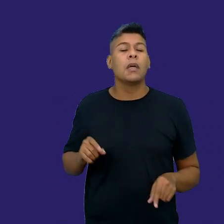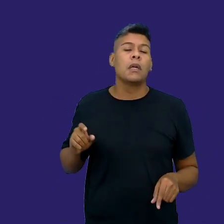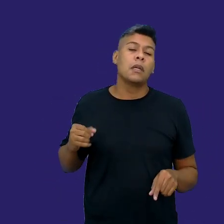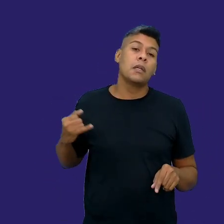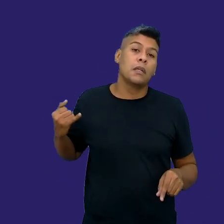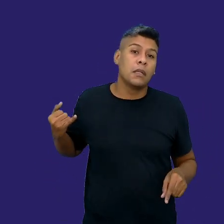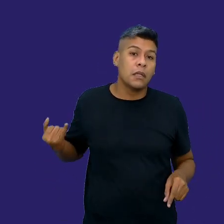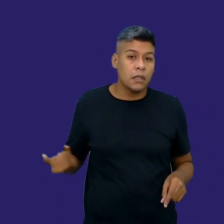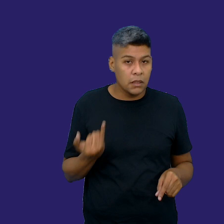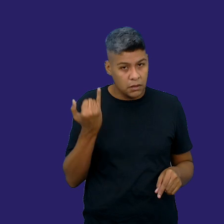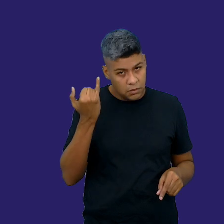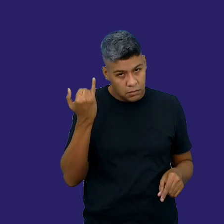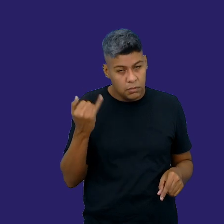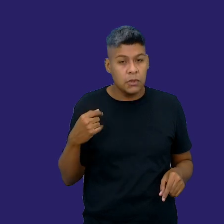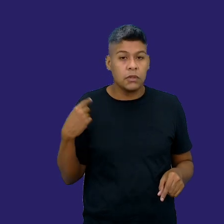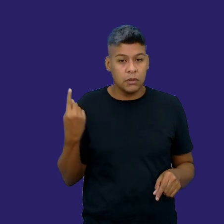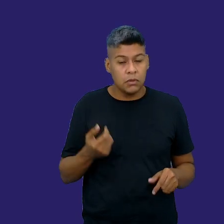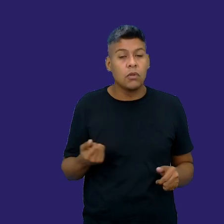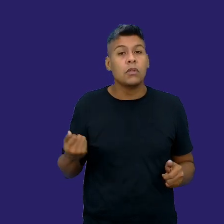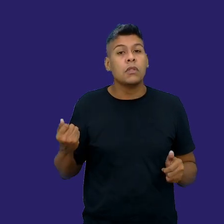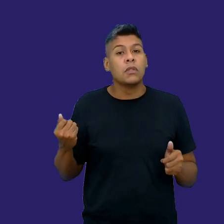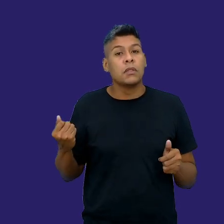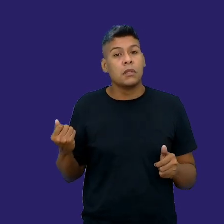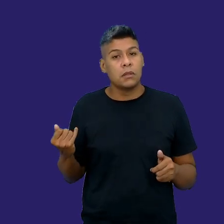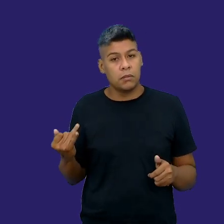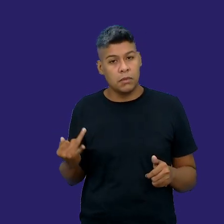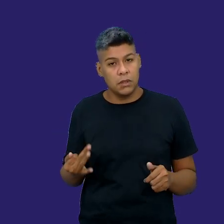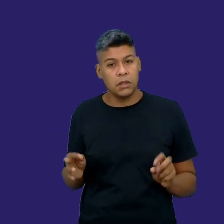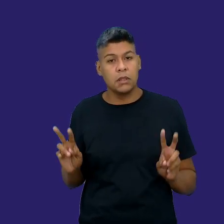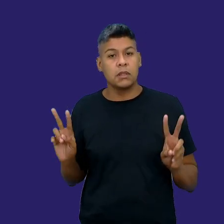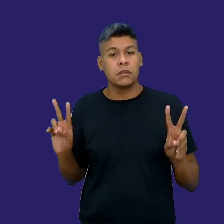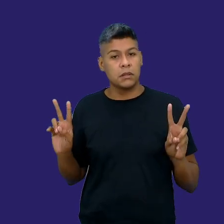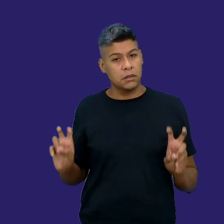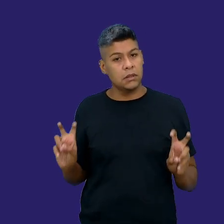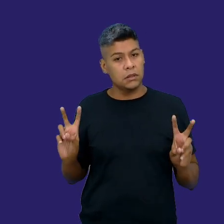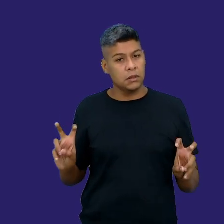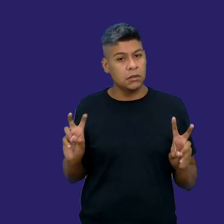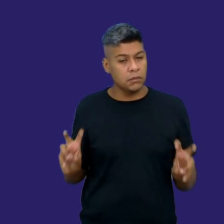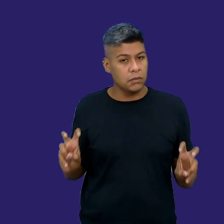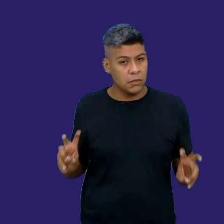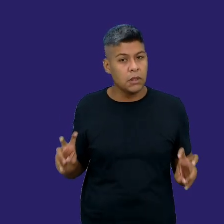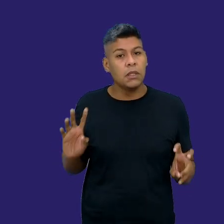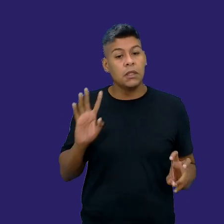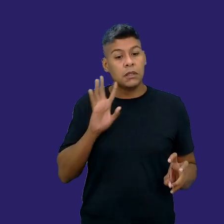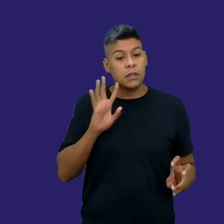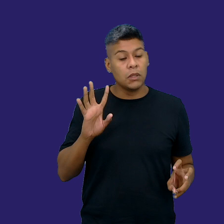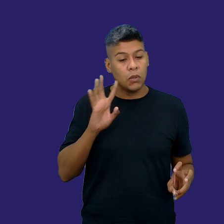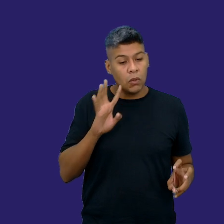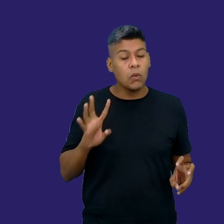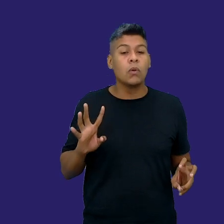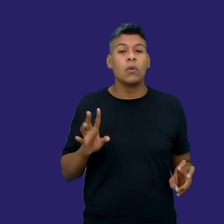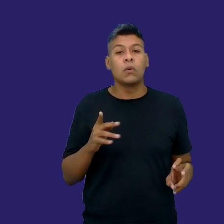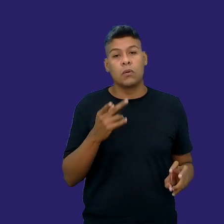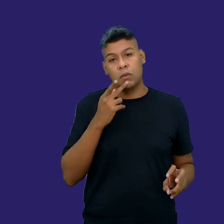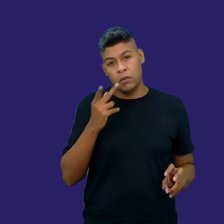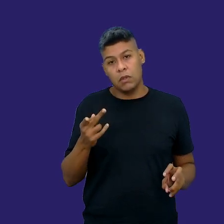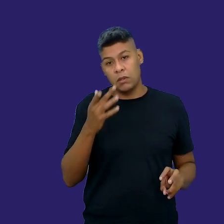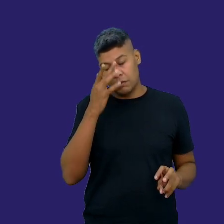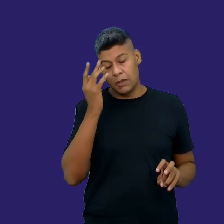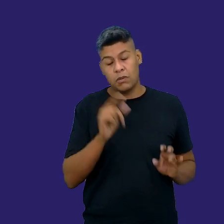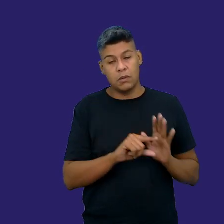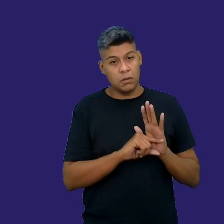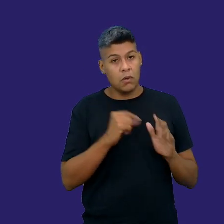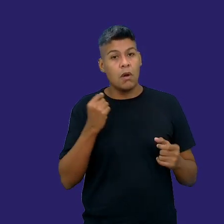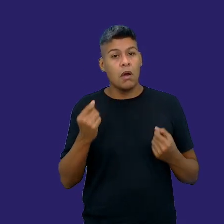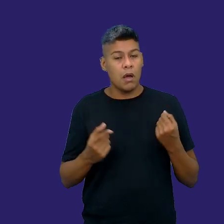importante a gente abordar esse assunto, essa fundamentação teórica, trazendo esses autores que alguns